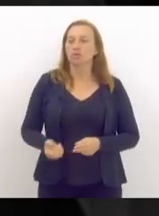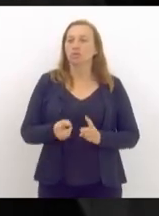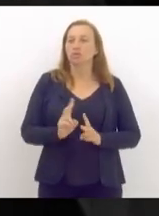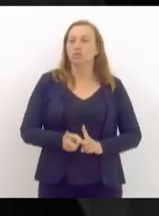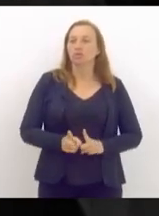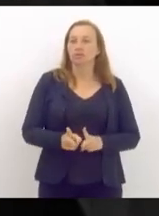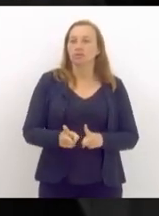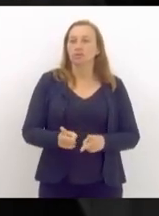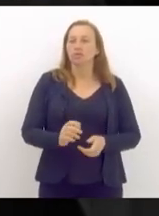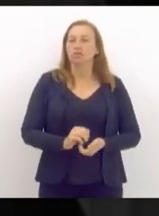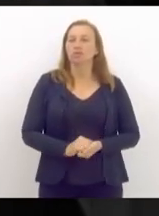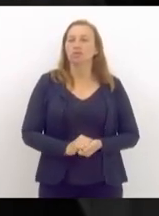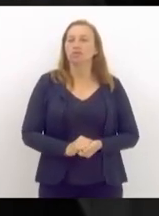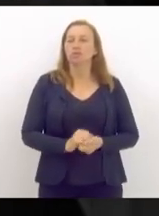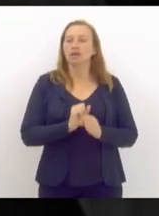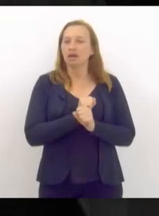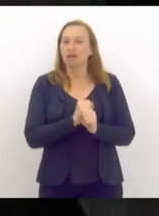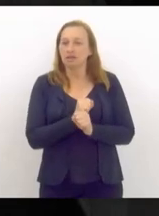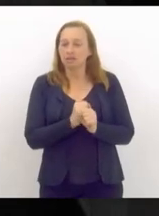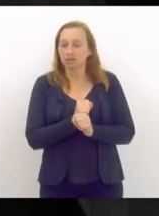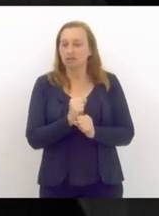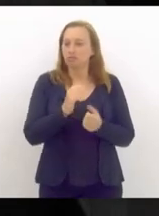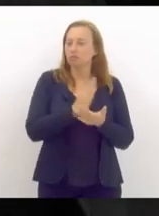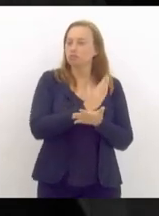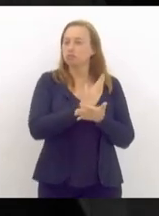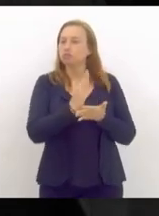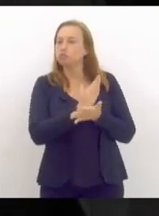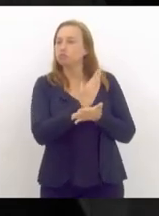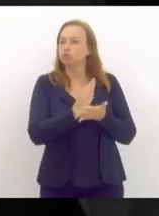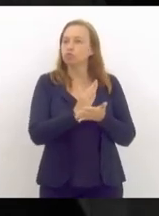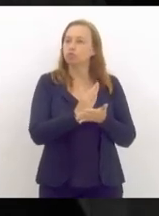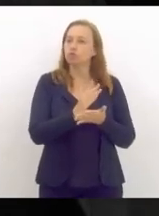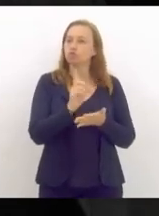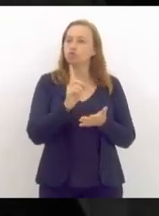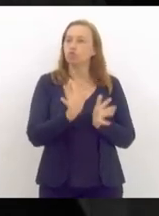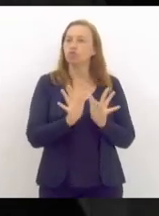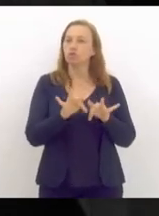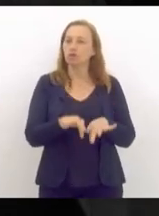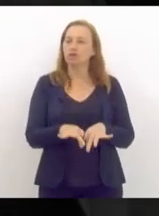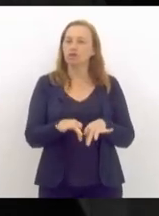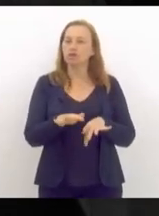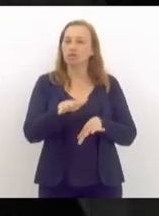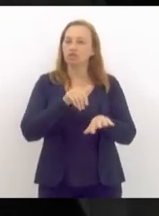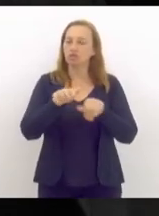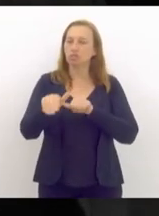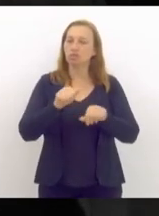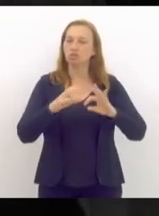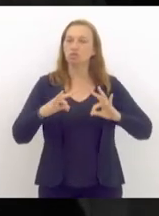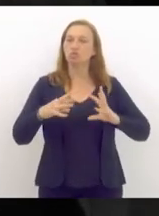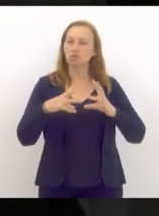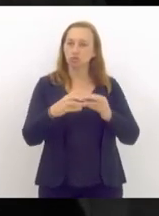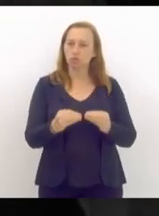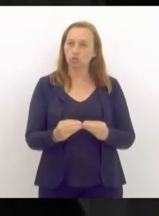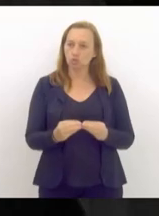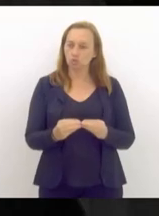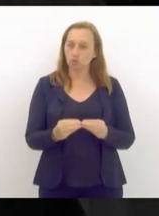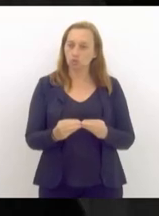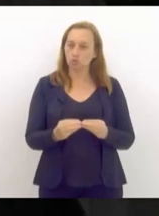há décadas, né? E muitas vezes não se conclui chamando todos aqueles que foram